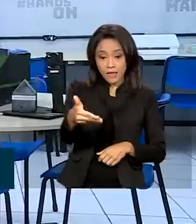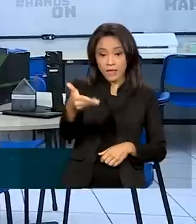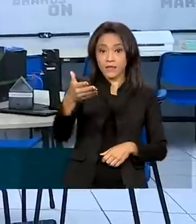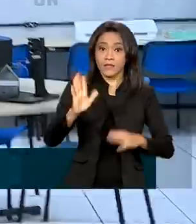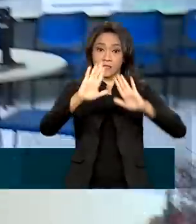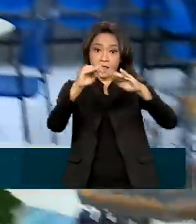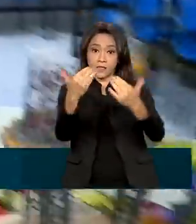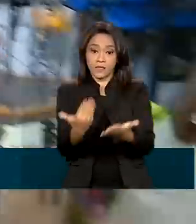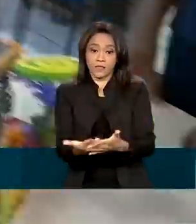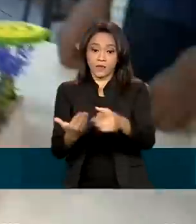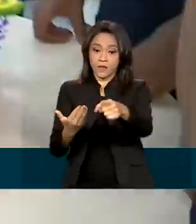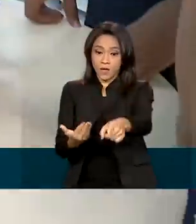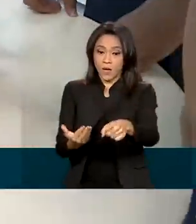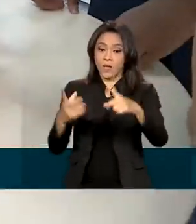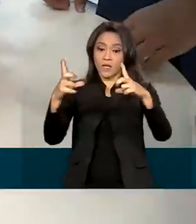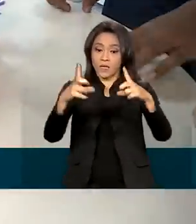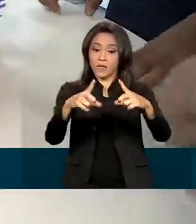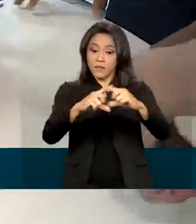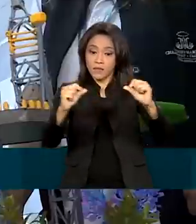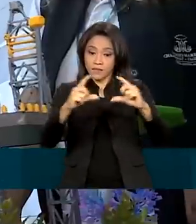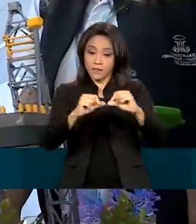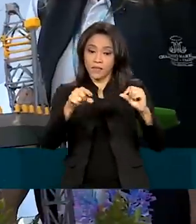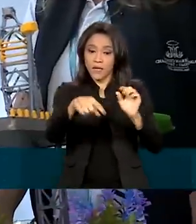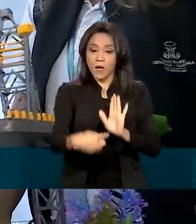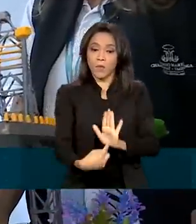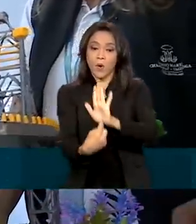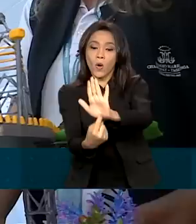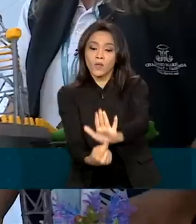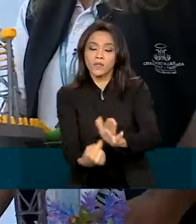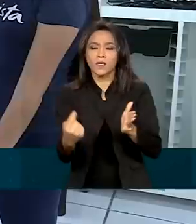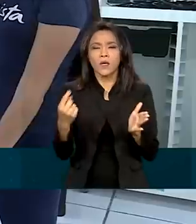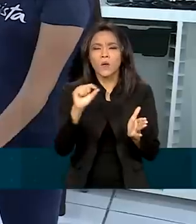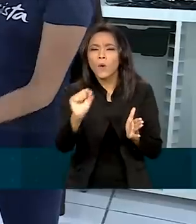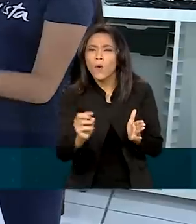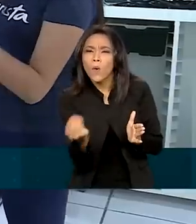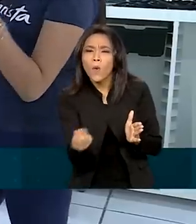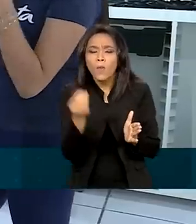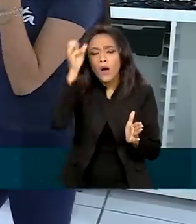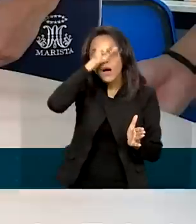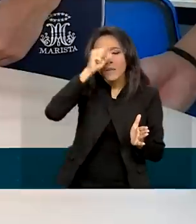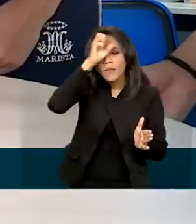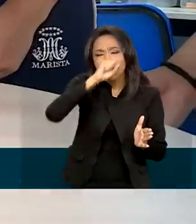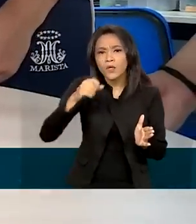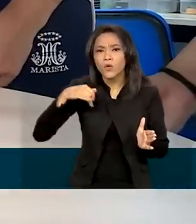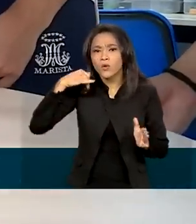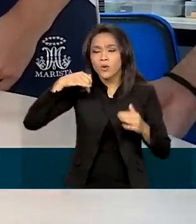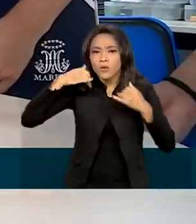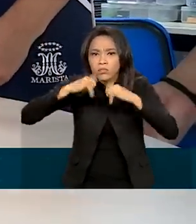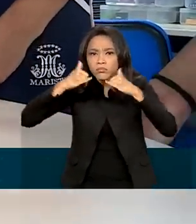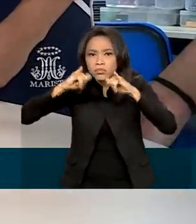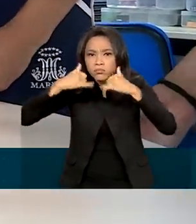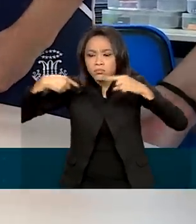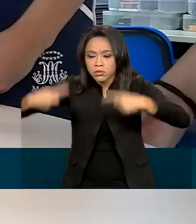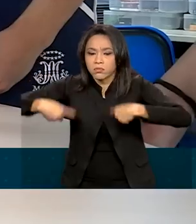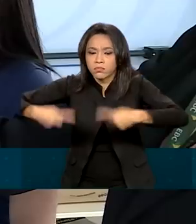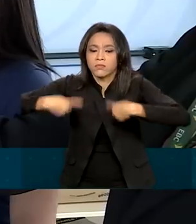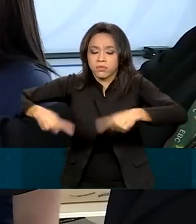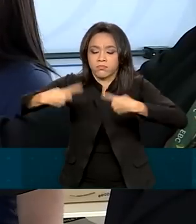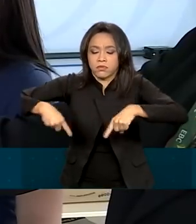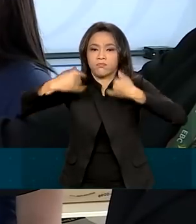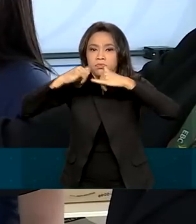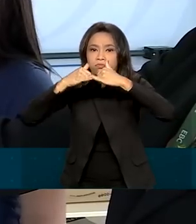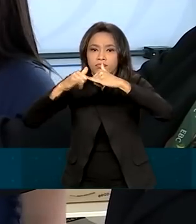Brasília, os alunos mostram nas maquetes o que aprenderam sobre geração de energia e consumo sustentável.